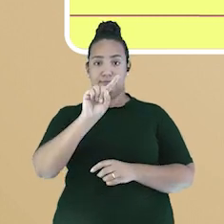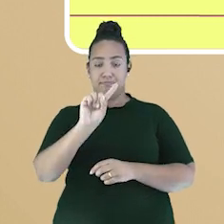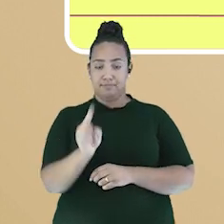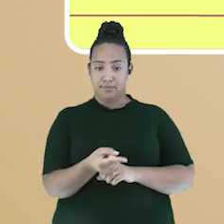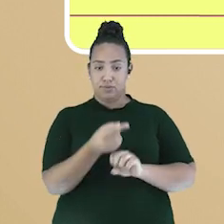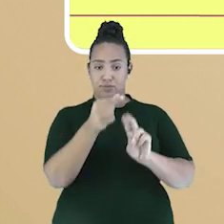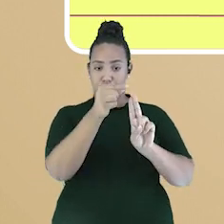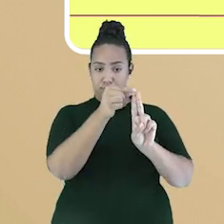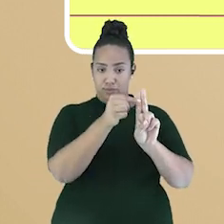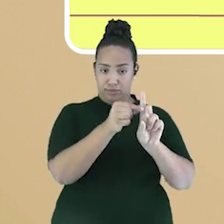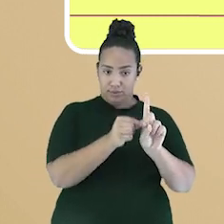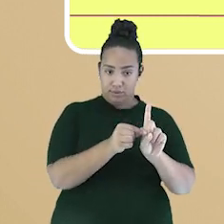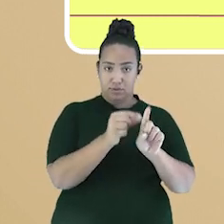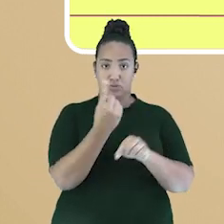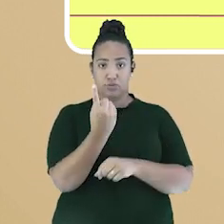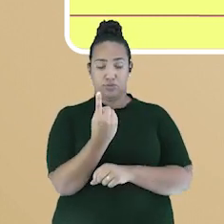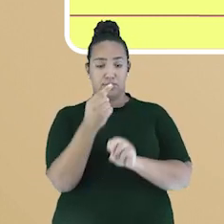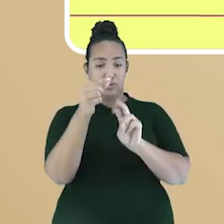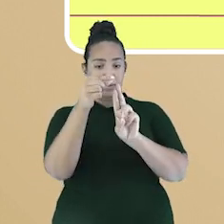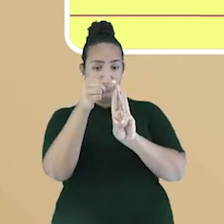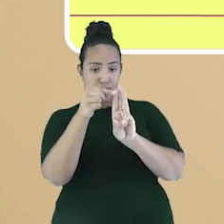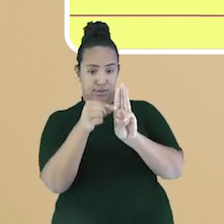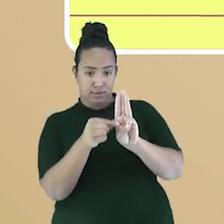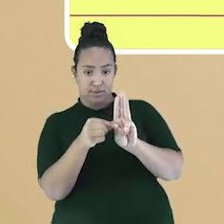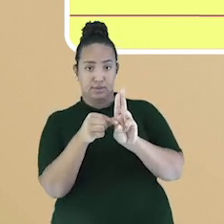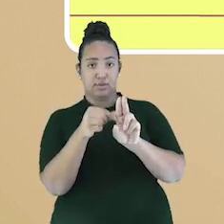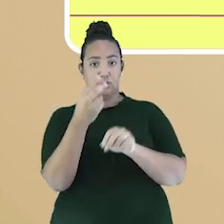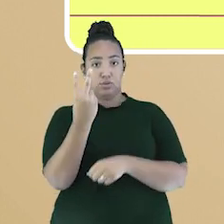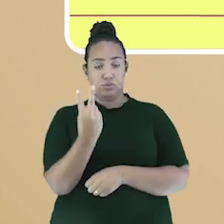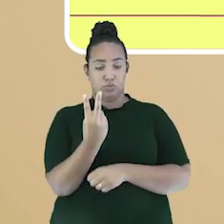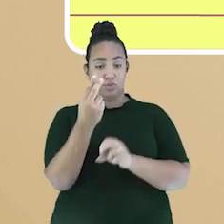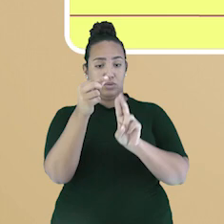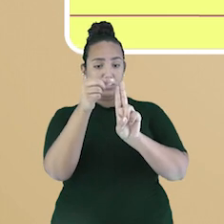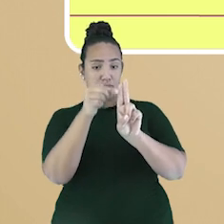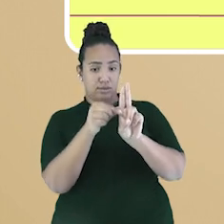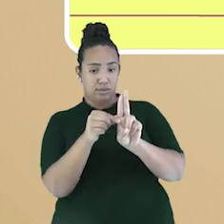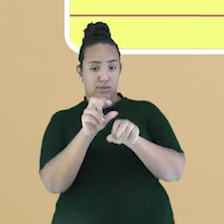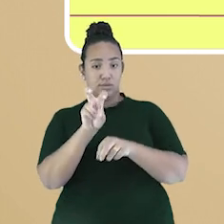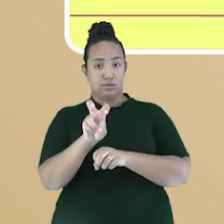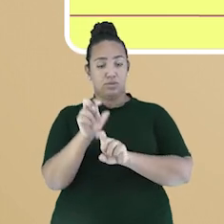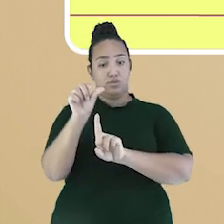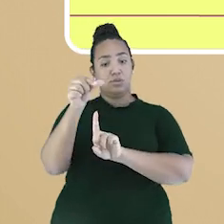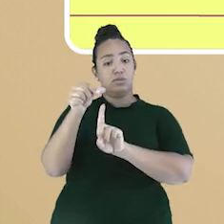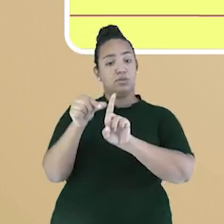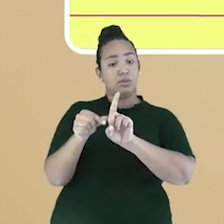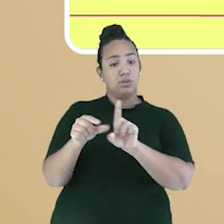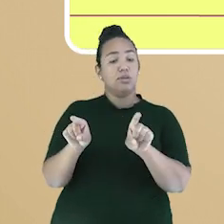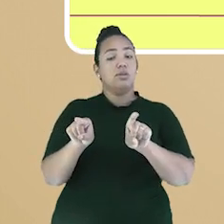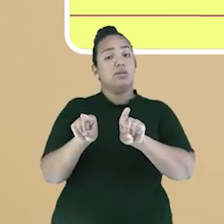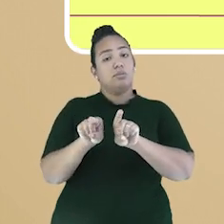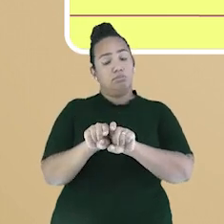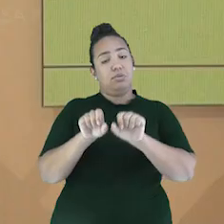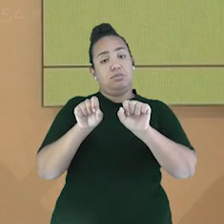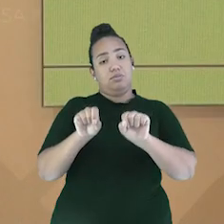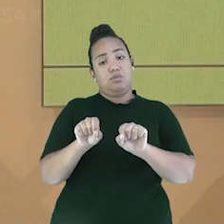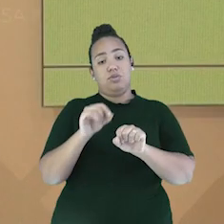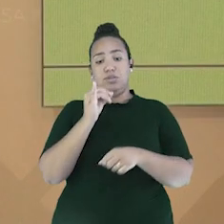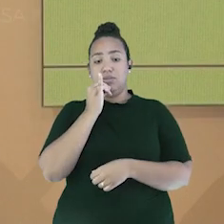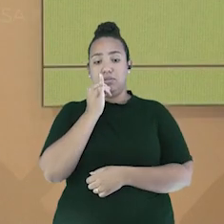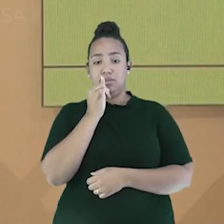uma centena duas dezenas e 5 unidades e podemos dizer também que ele é formado